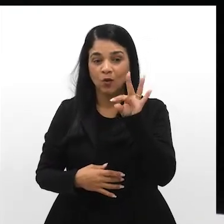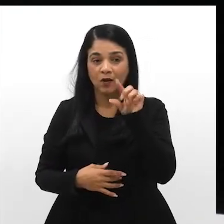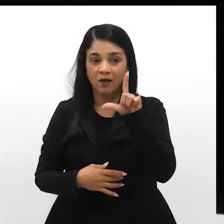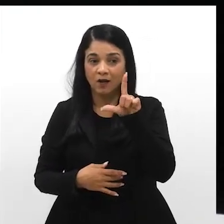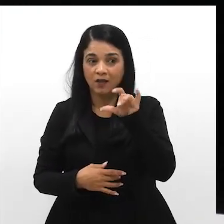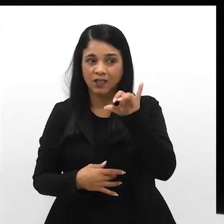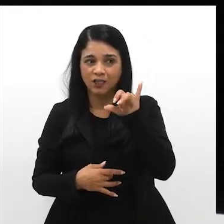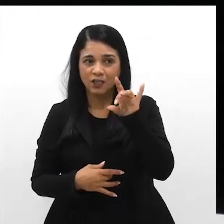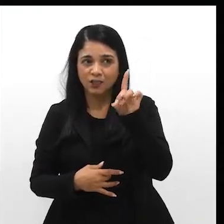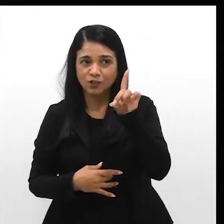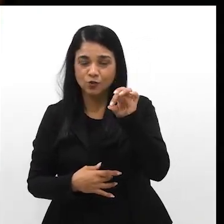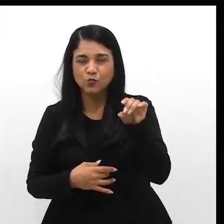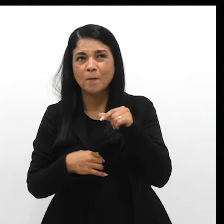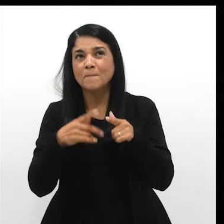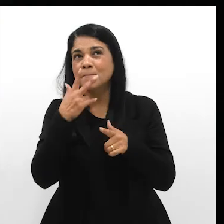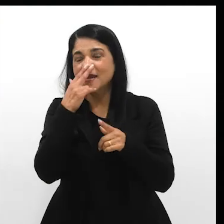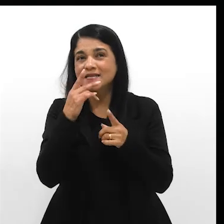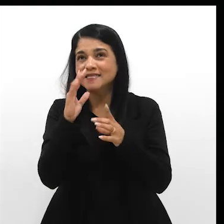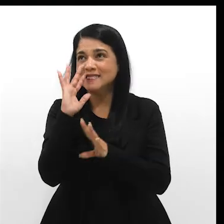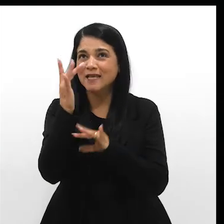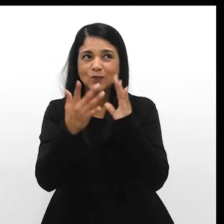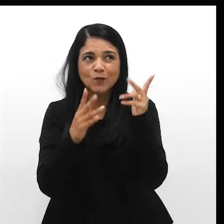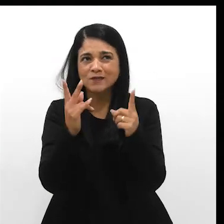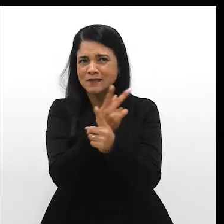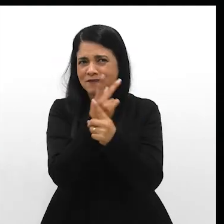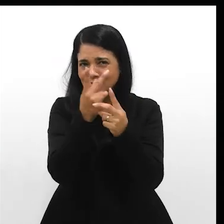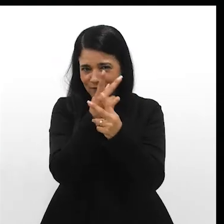muito. Ventolídio, uma coisa de natureza, de vento, né?